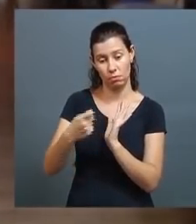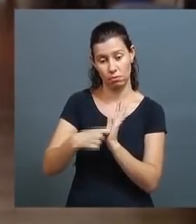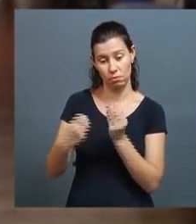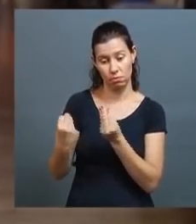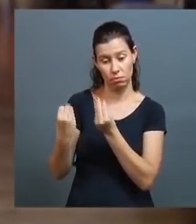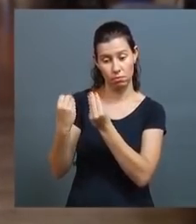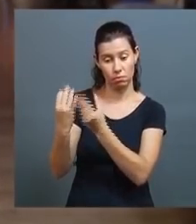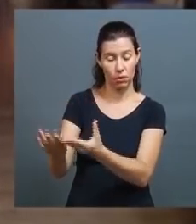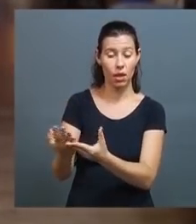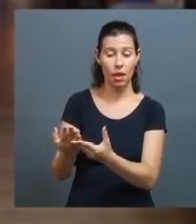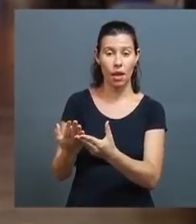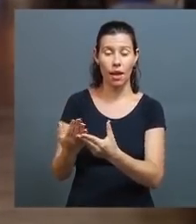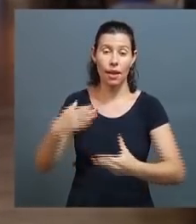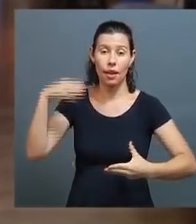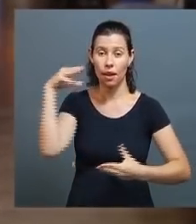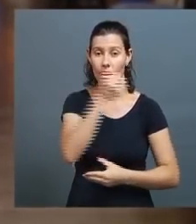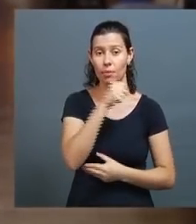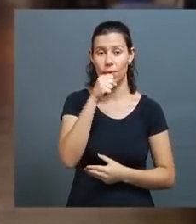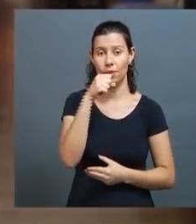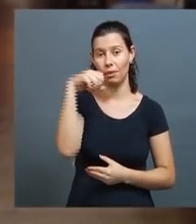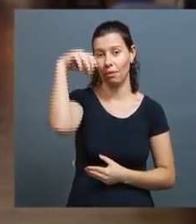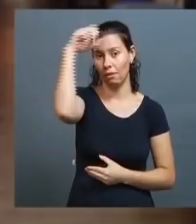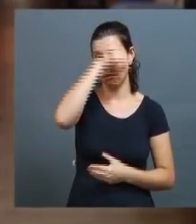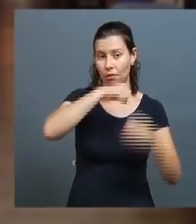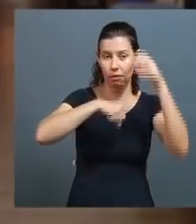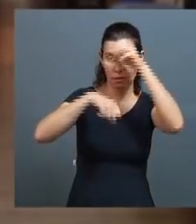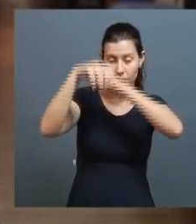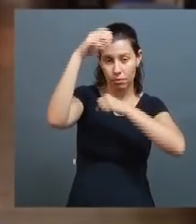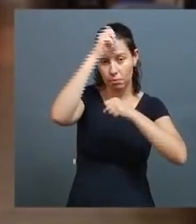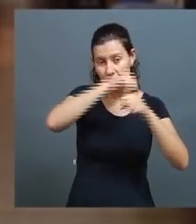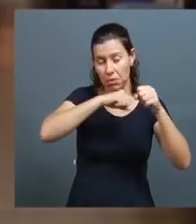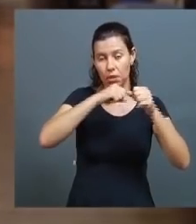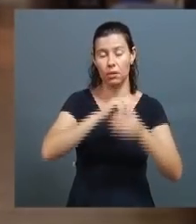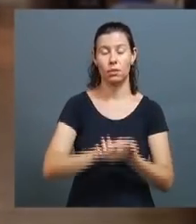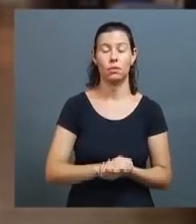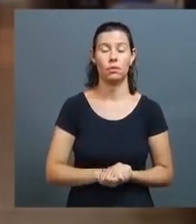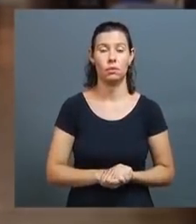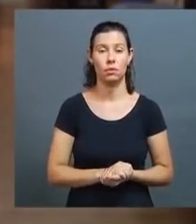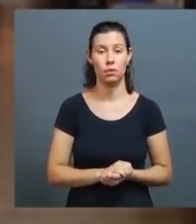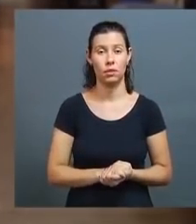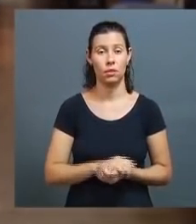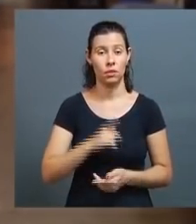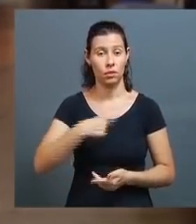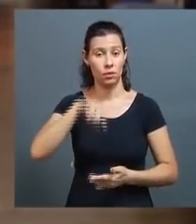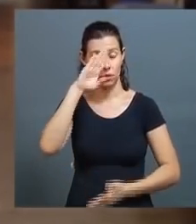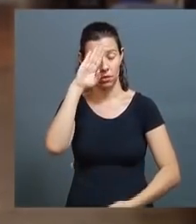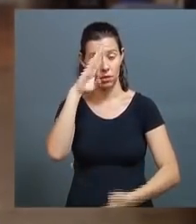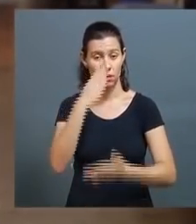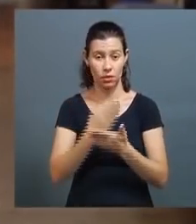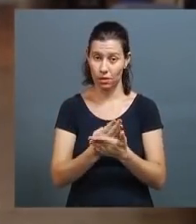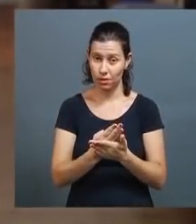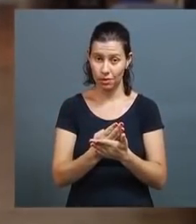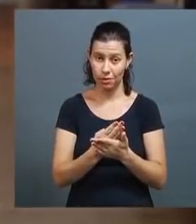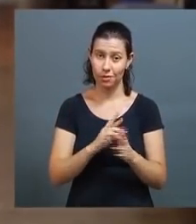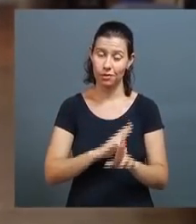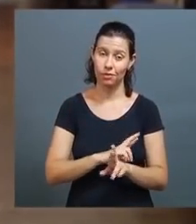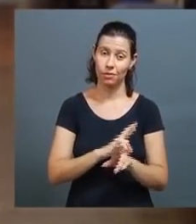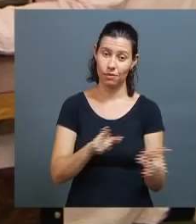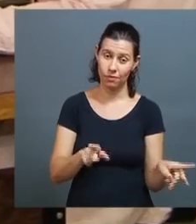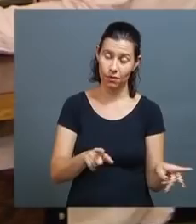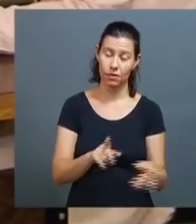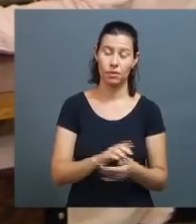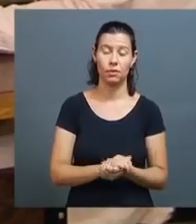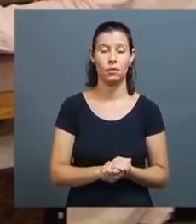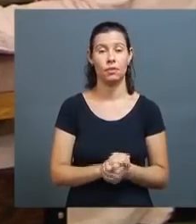mágica e a criança vai aprender no outro dia, como se nada tivesse acontecido. E a gente acredita que não é assim que funciona realmente, na realidade,